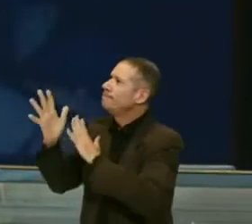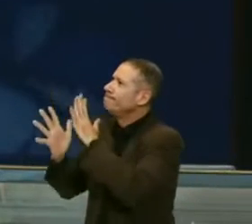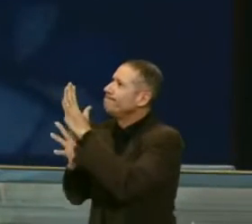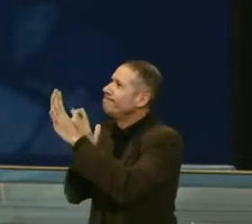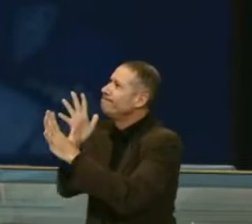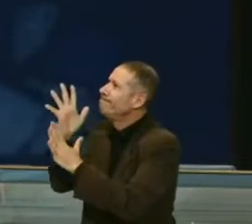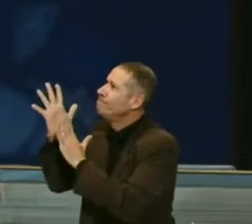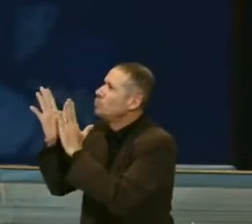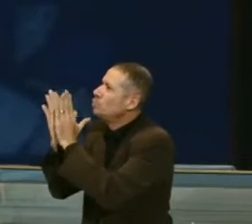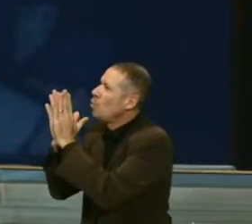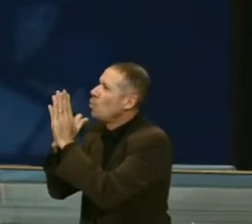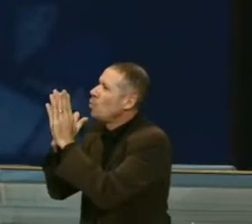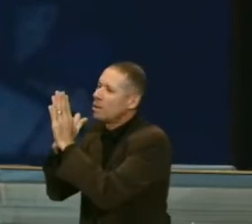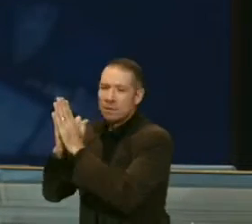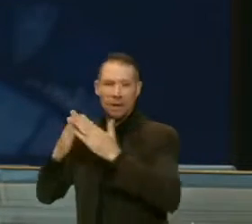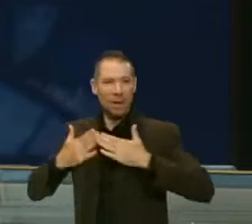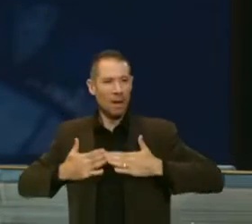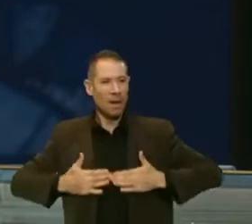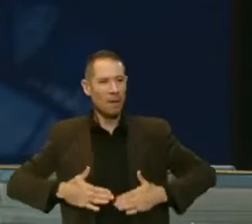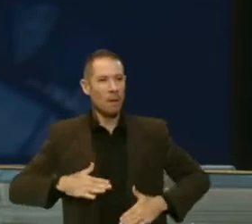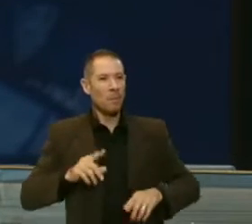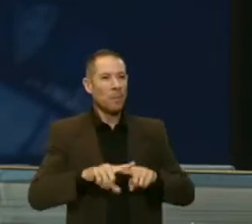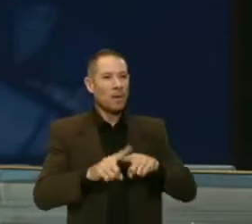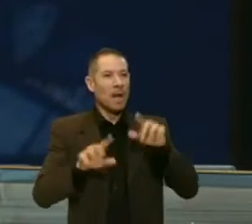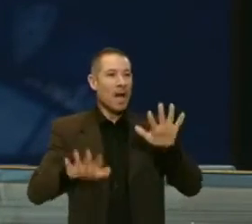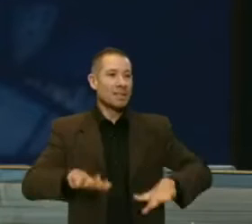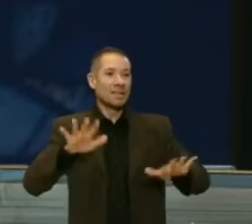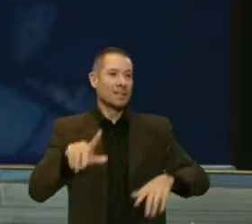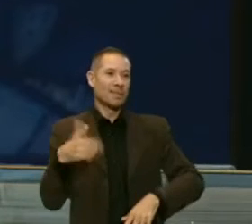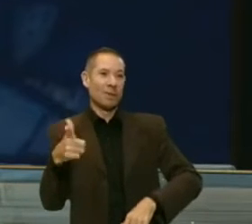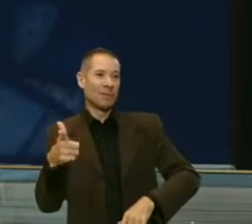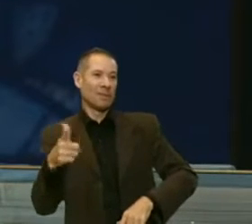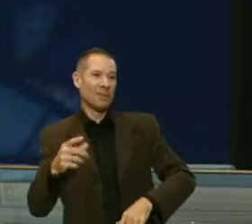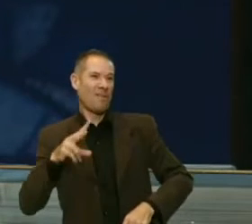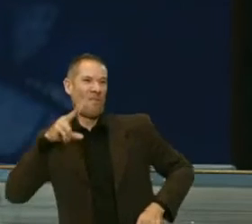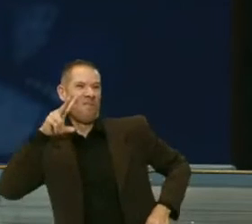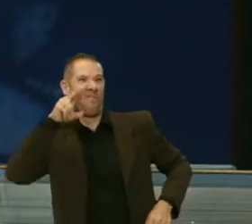Sabe, muitas vezes nós não temos forças sequer para orar.